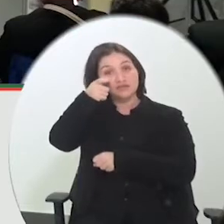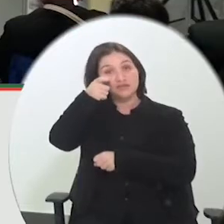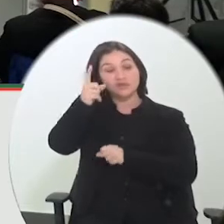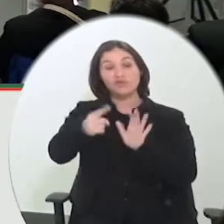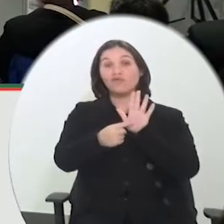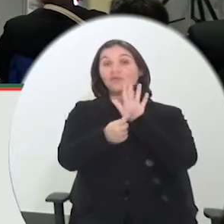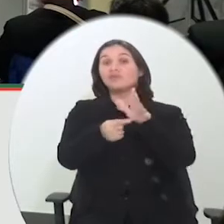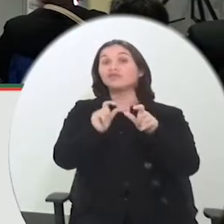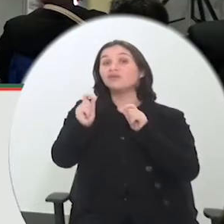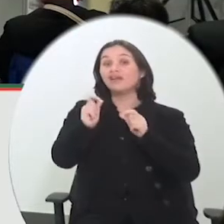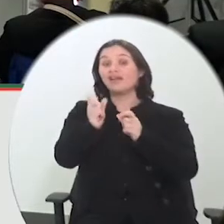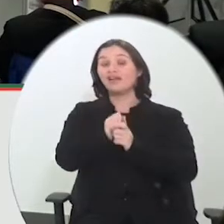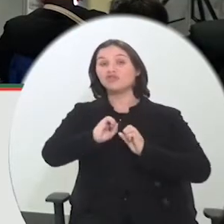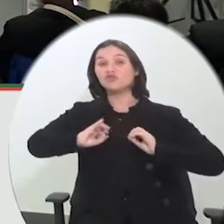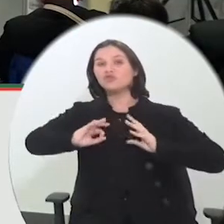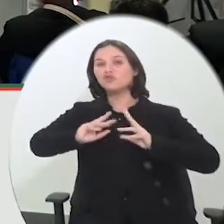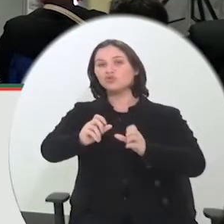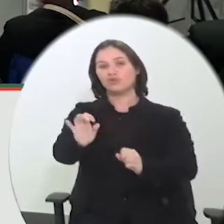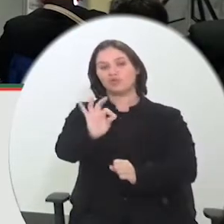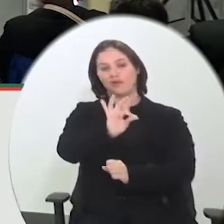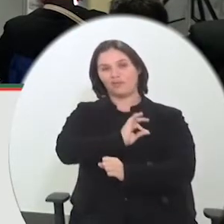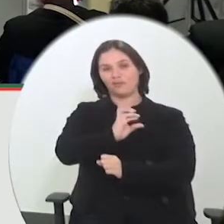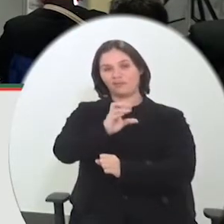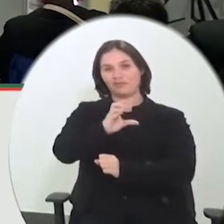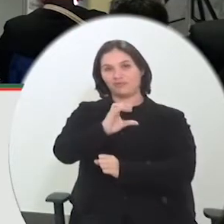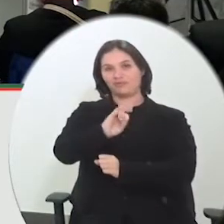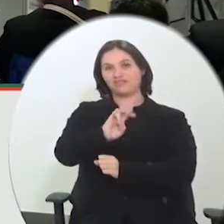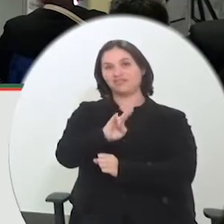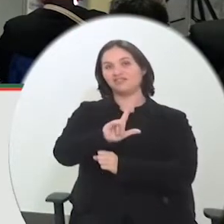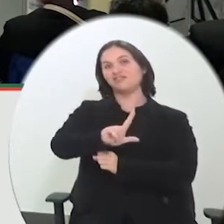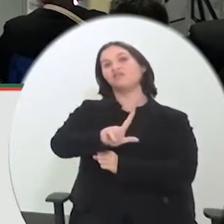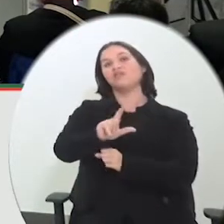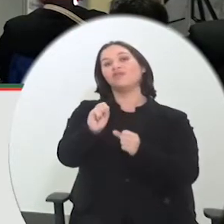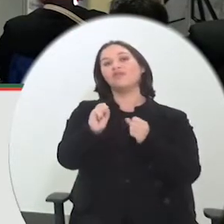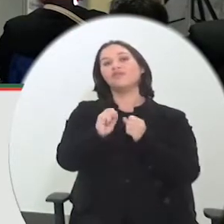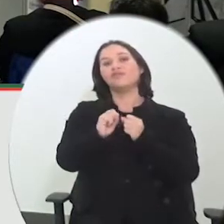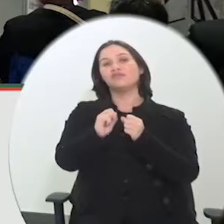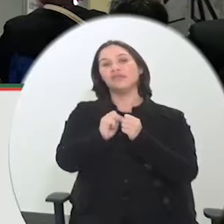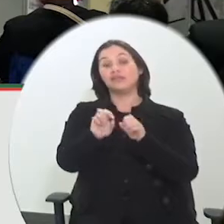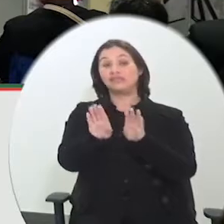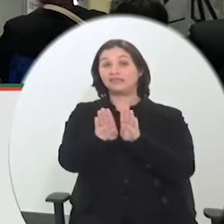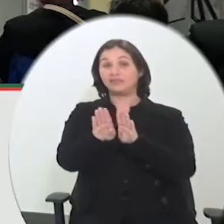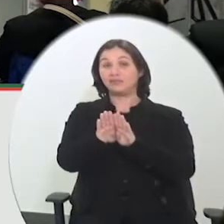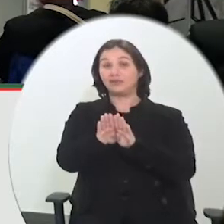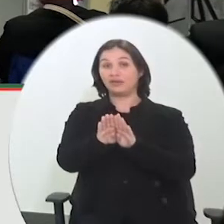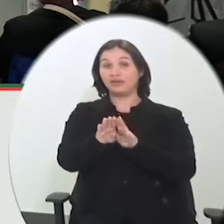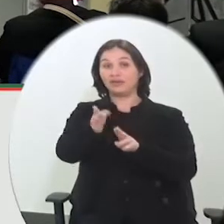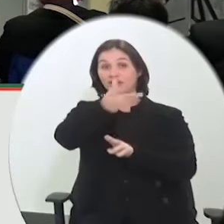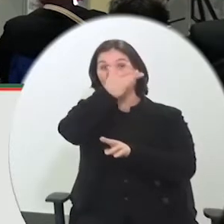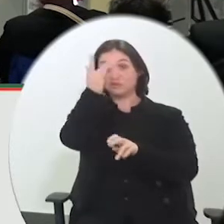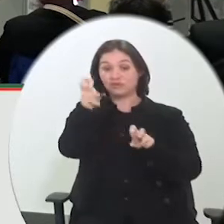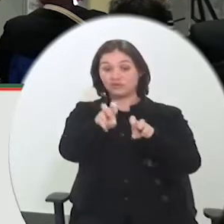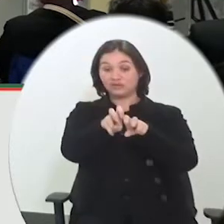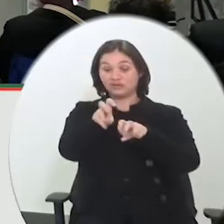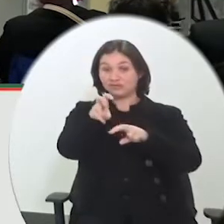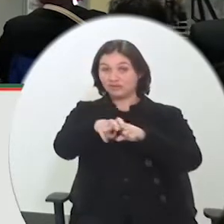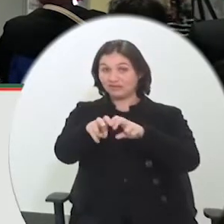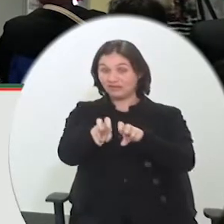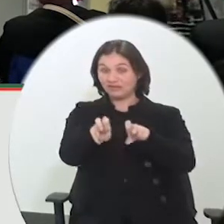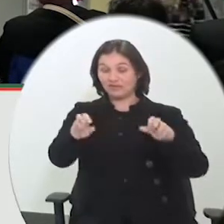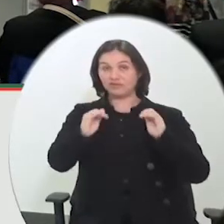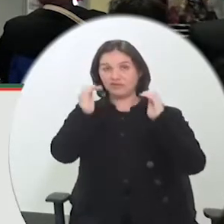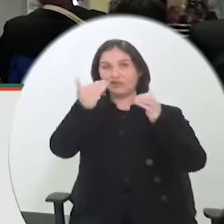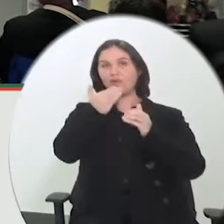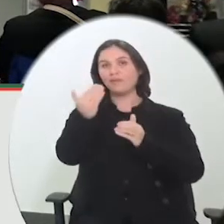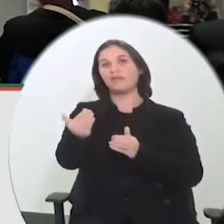Civil por meio de um vídeo produzido pela TV Câmara. Convidamos também a mesa. Vai passar na televisão aqui atrás.